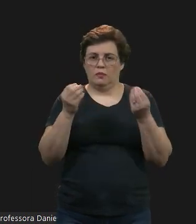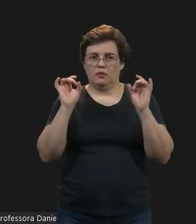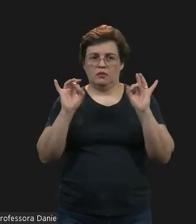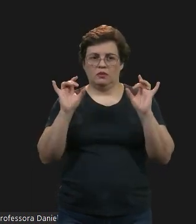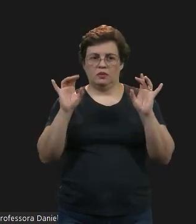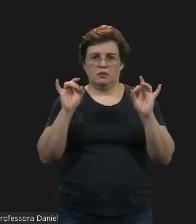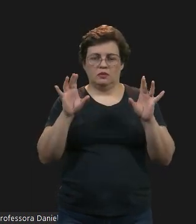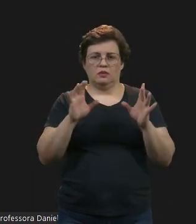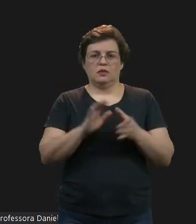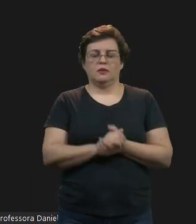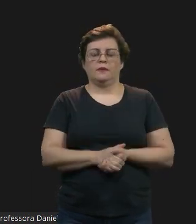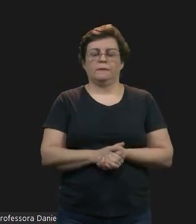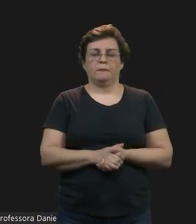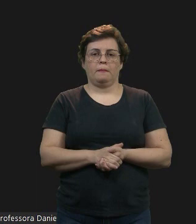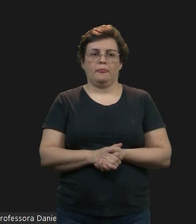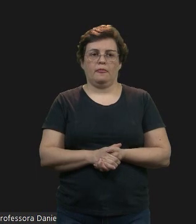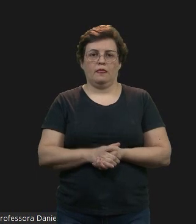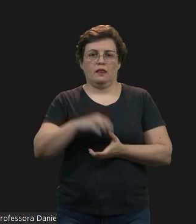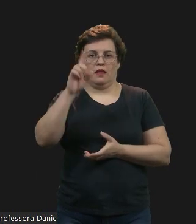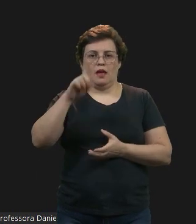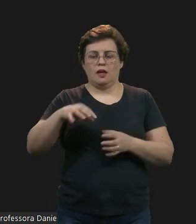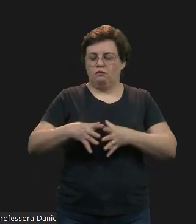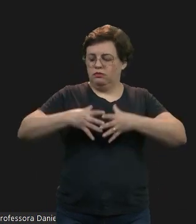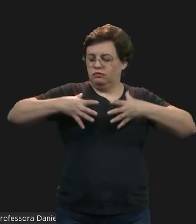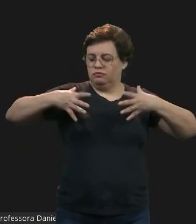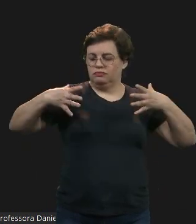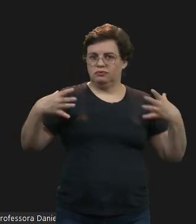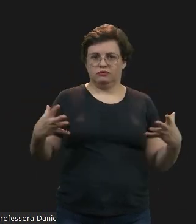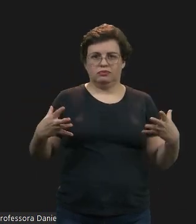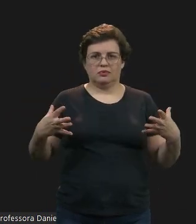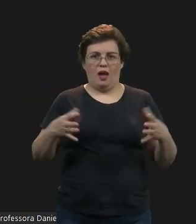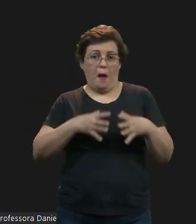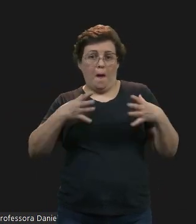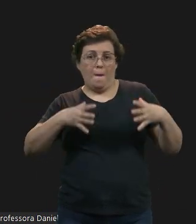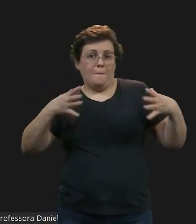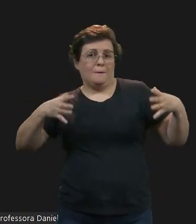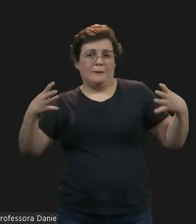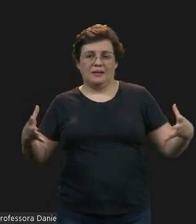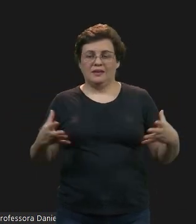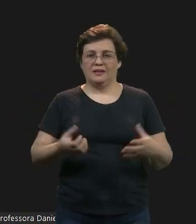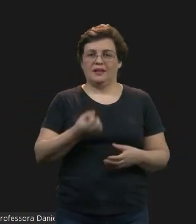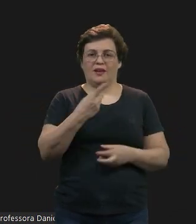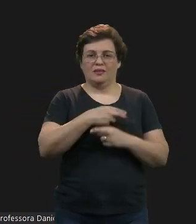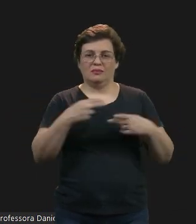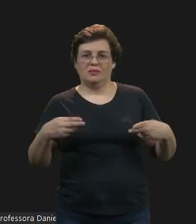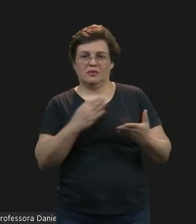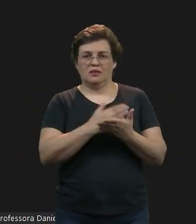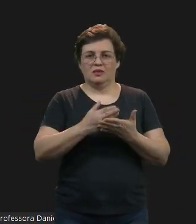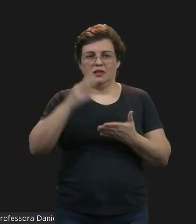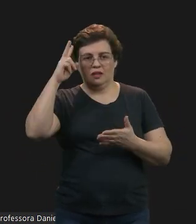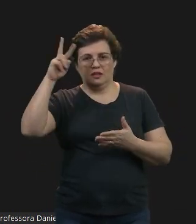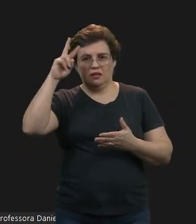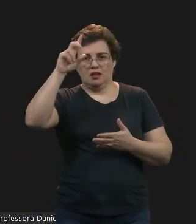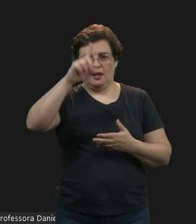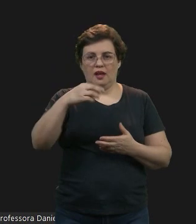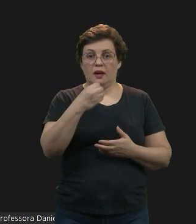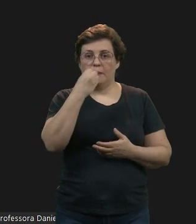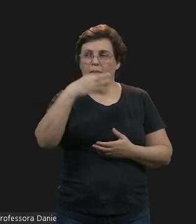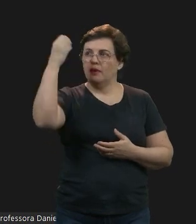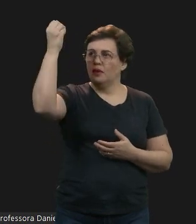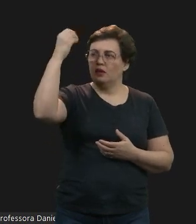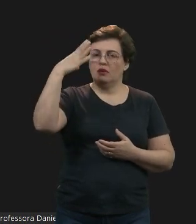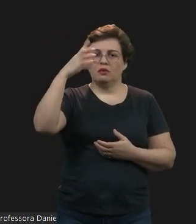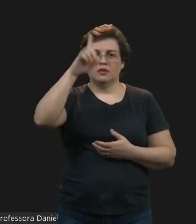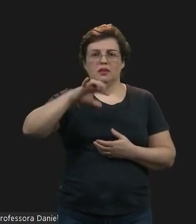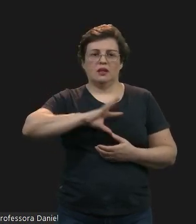era um militante. Ele era exagerado, aumentava um ponto a cada história. Era o bem, era a luz,